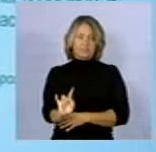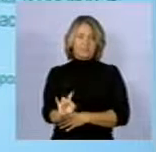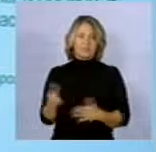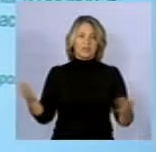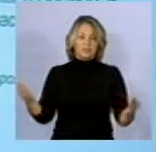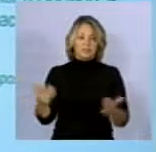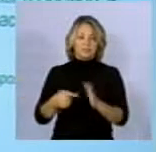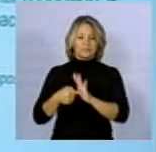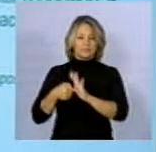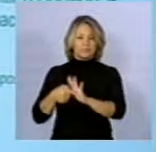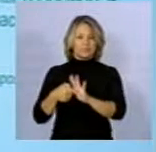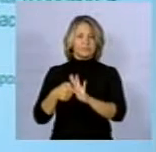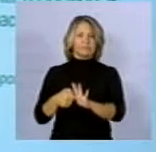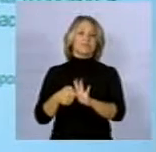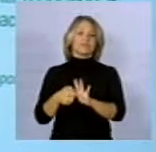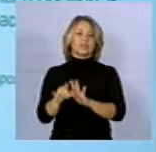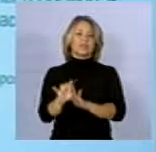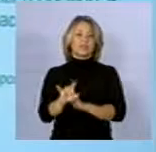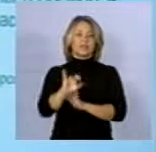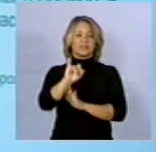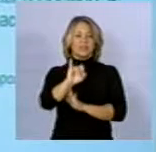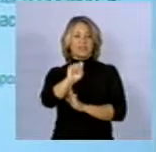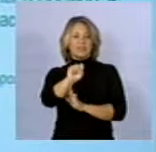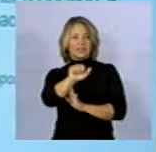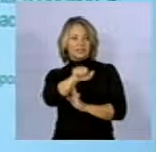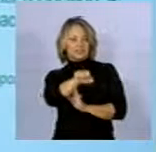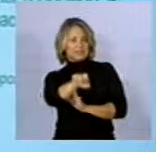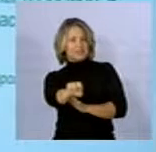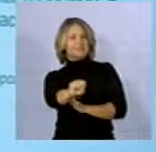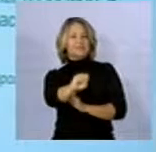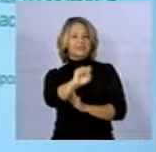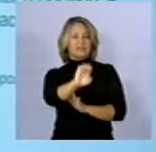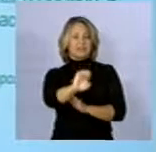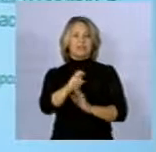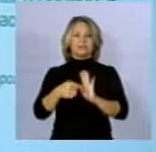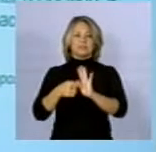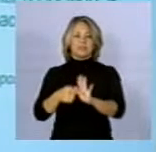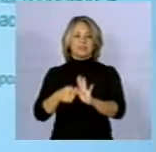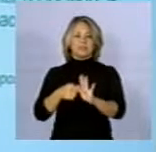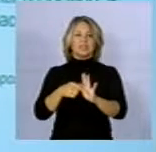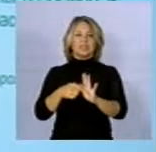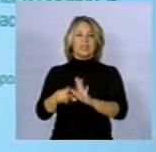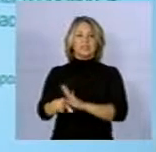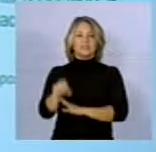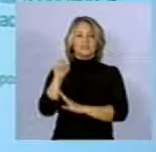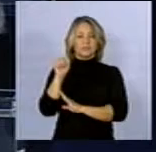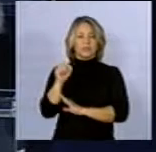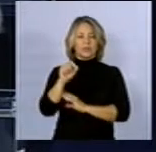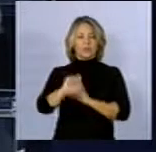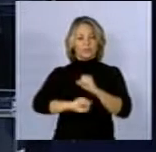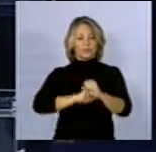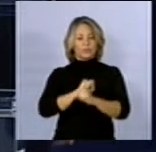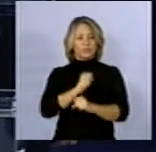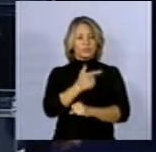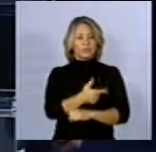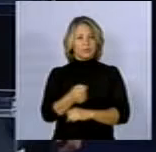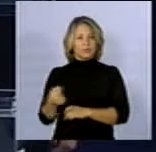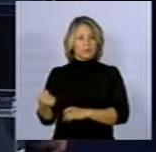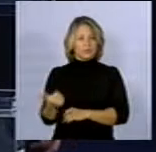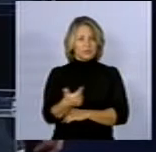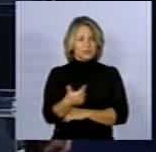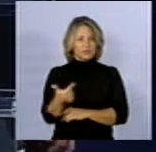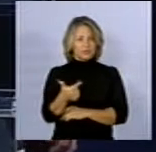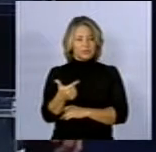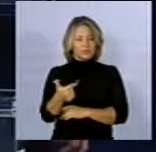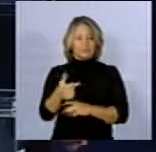eu disse, o IARC classificou, então, em 2002, os campos eletromagnéticos